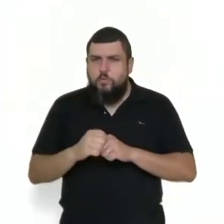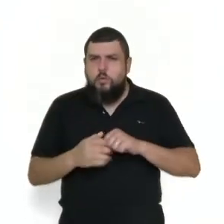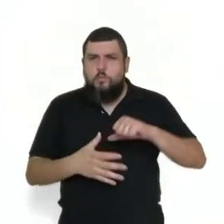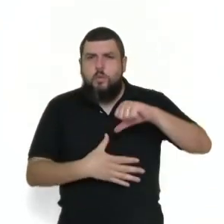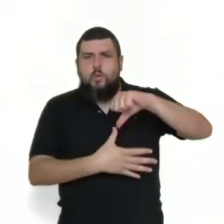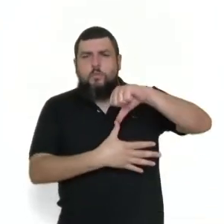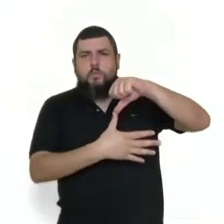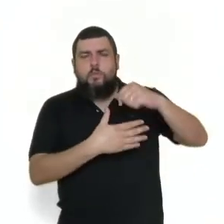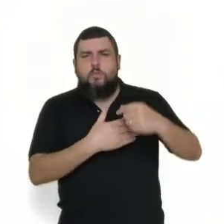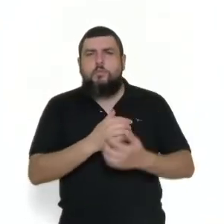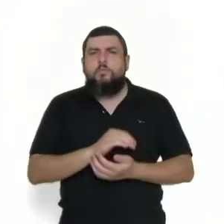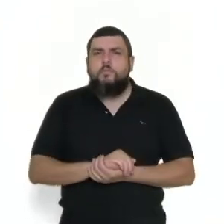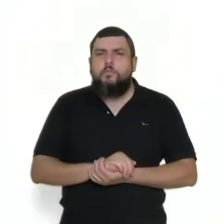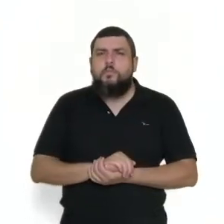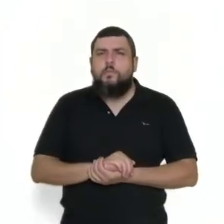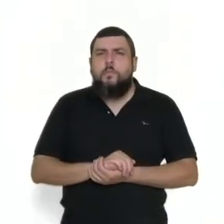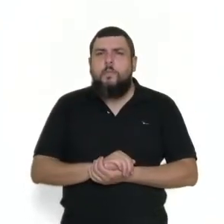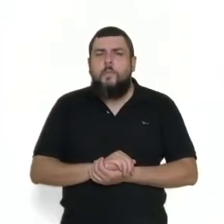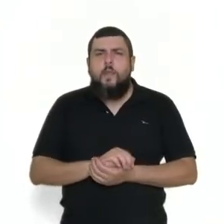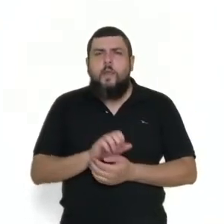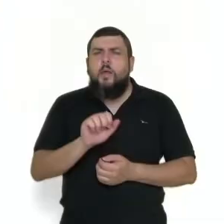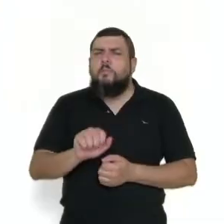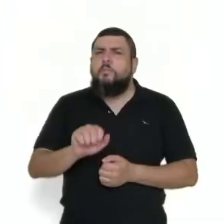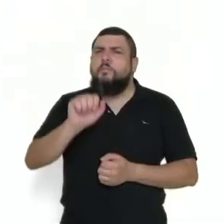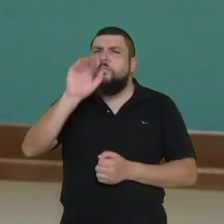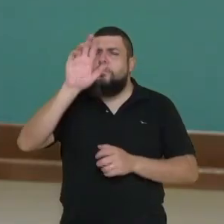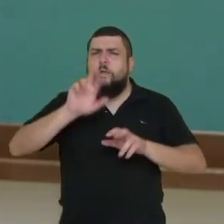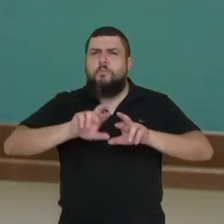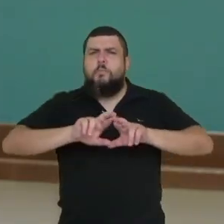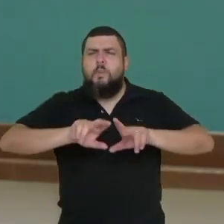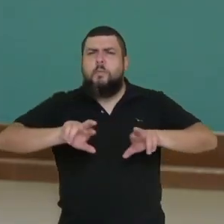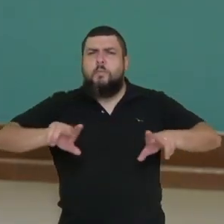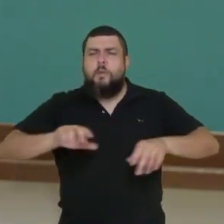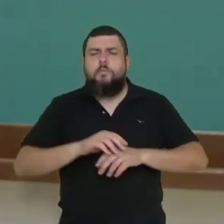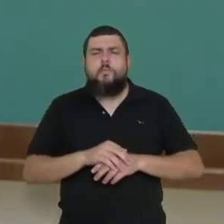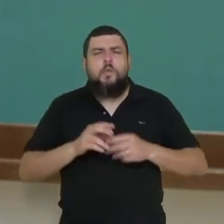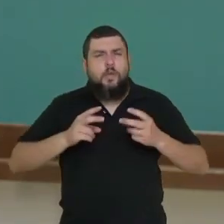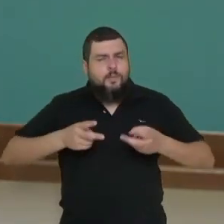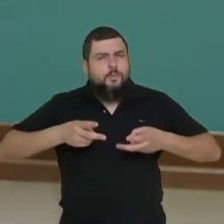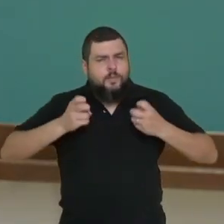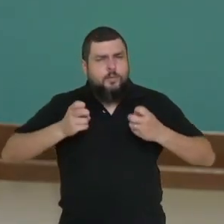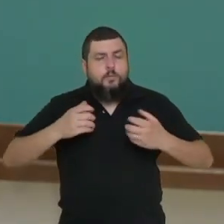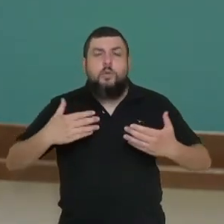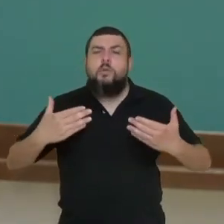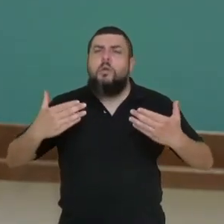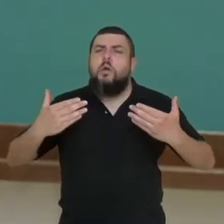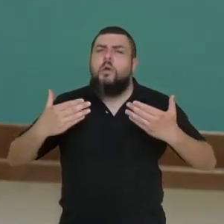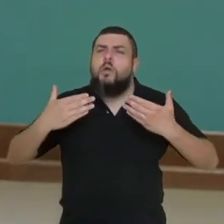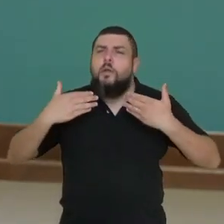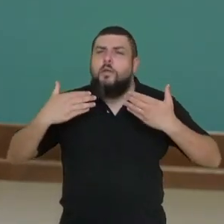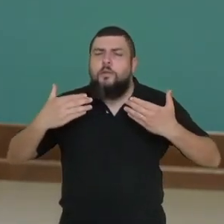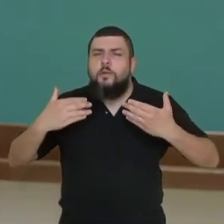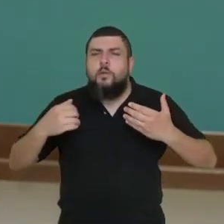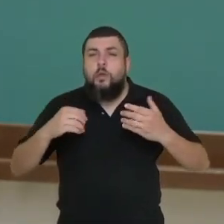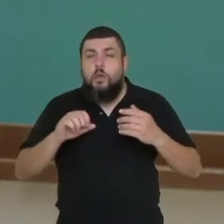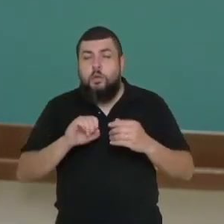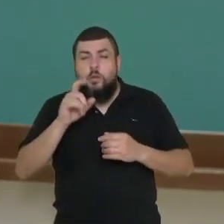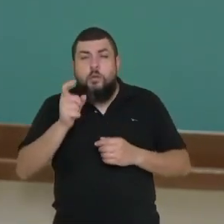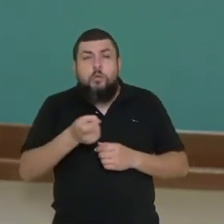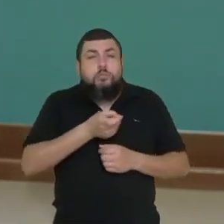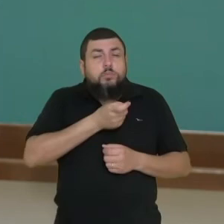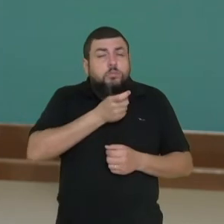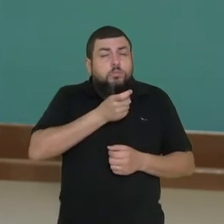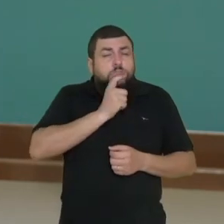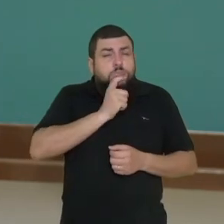possui a maior diversidade de espécies. Então, quanto menos extremo é a temperatura, as